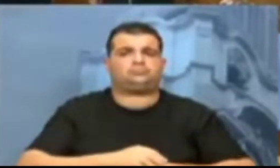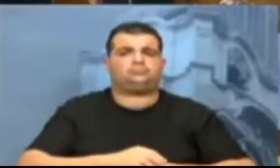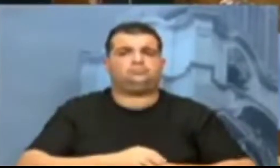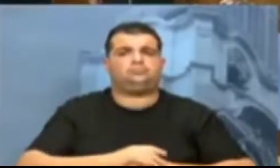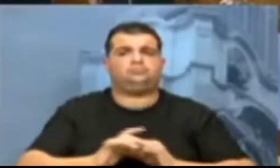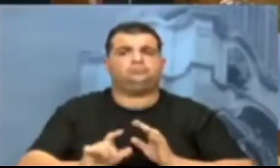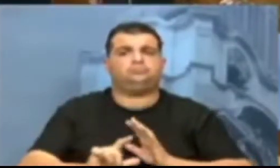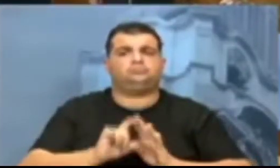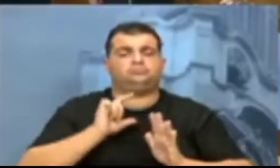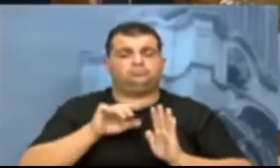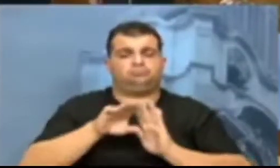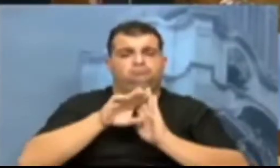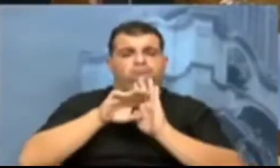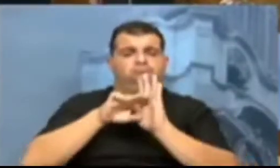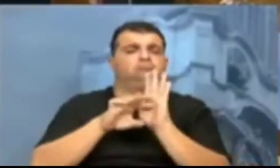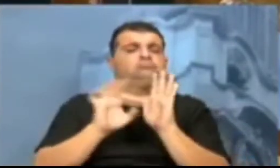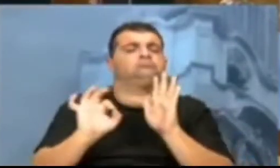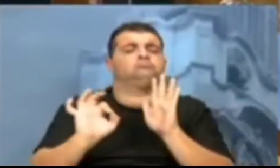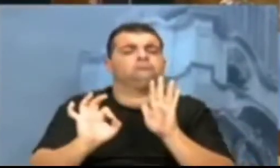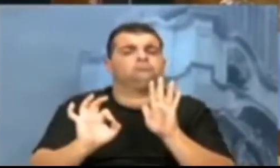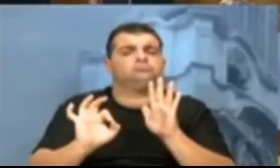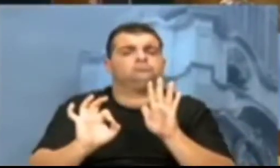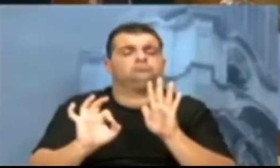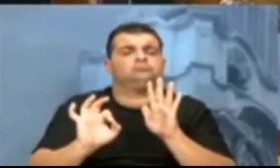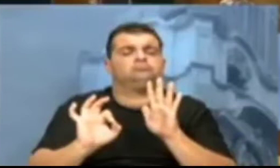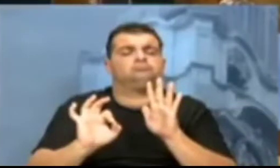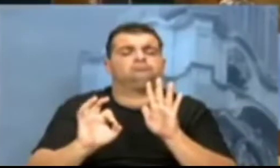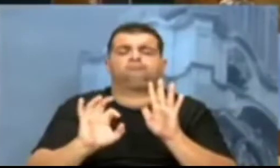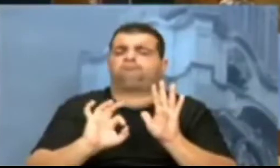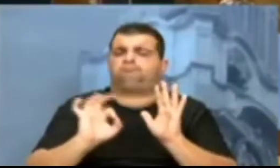planilha que demonstre o impacto fiscal